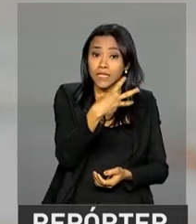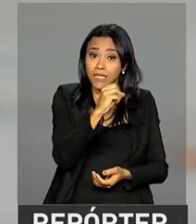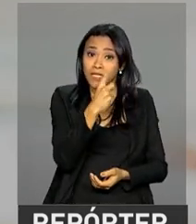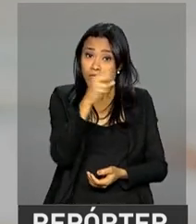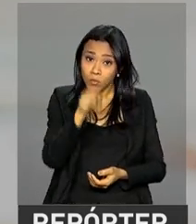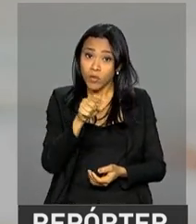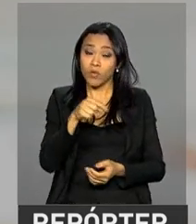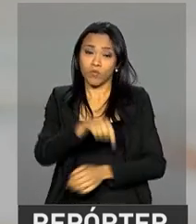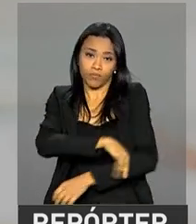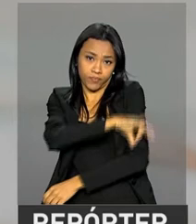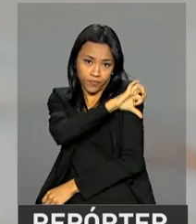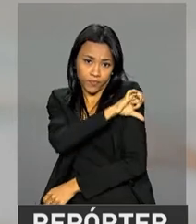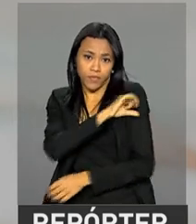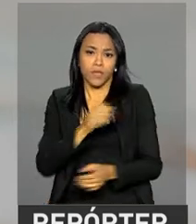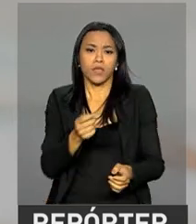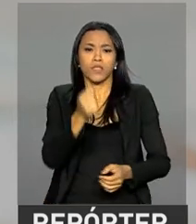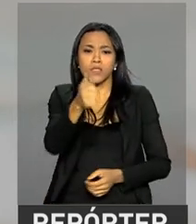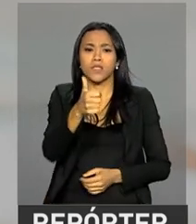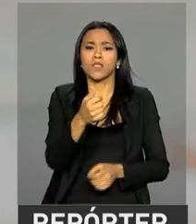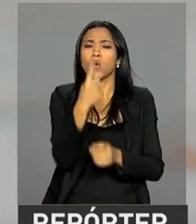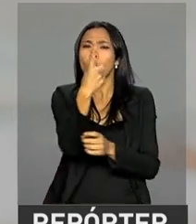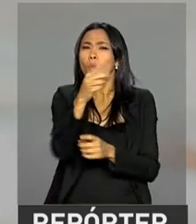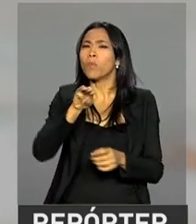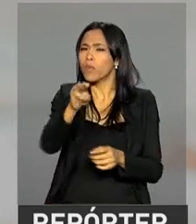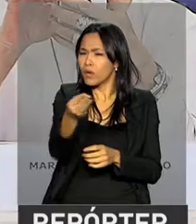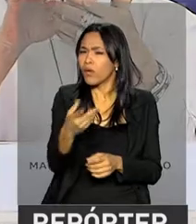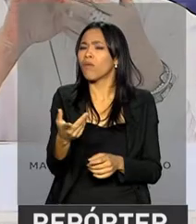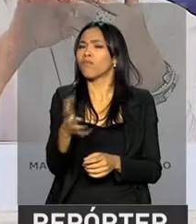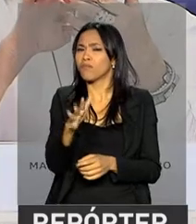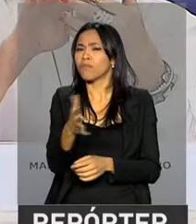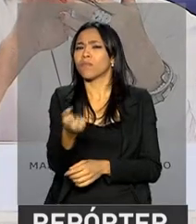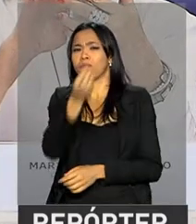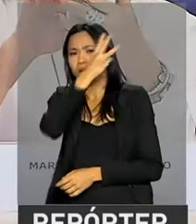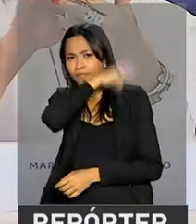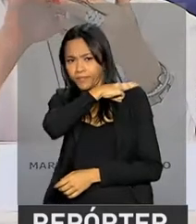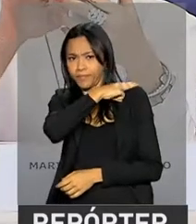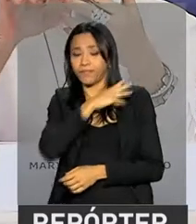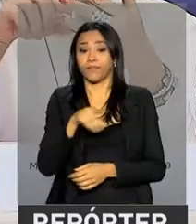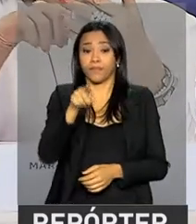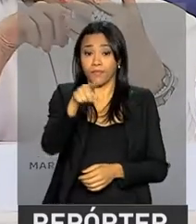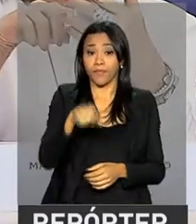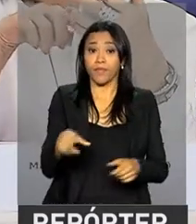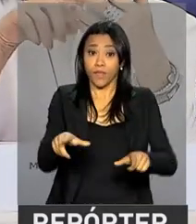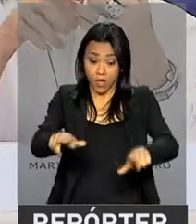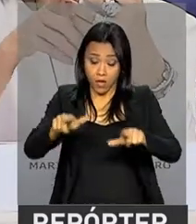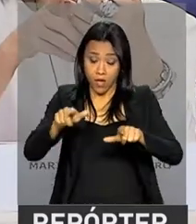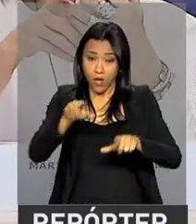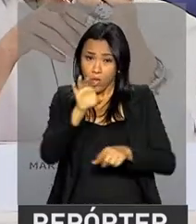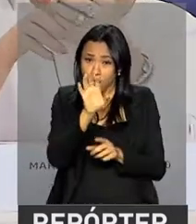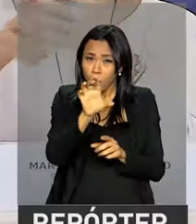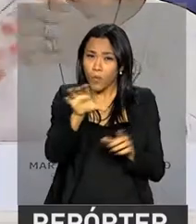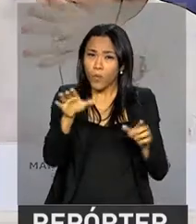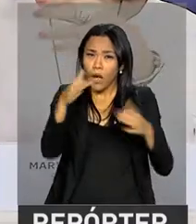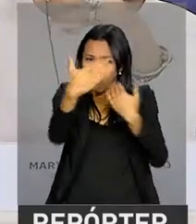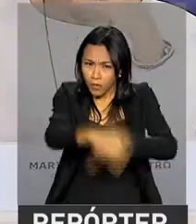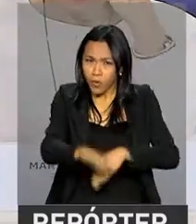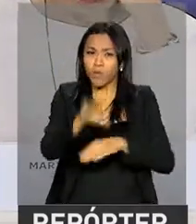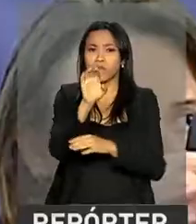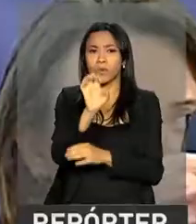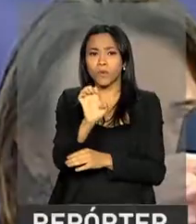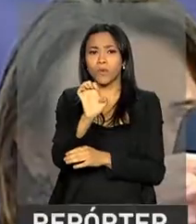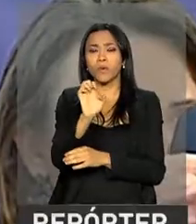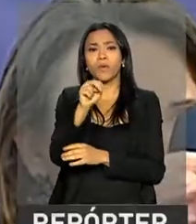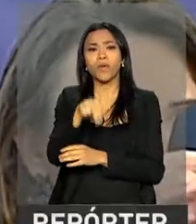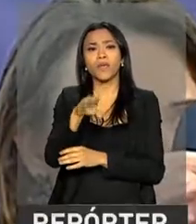e cerca de um milhão e 200 mil para o ensino médio para o governo e seja mais do que uma prova que garante a conclusão dos estudos